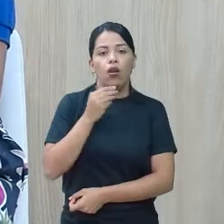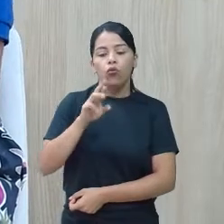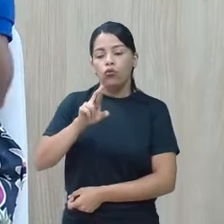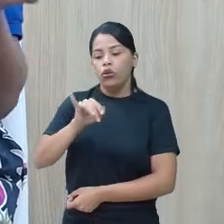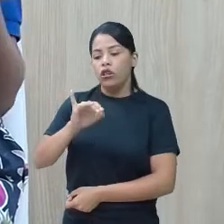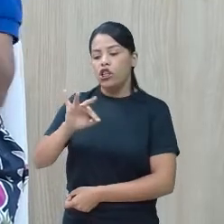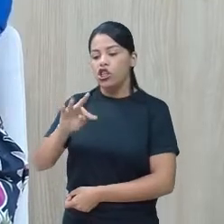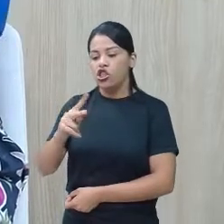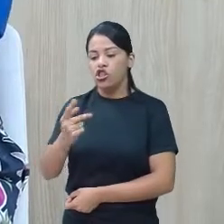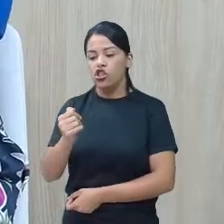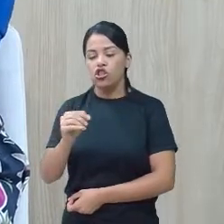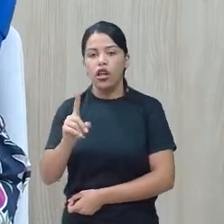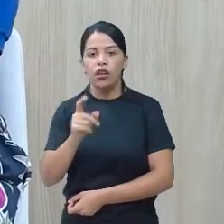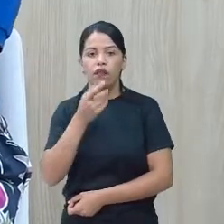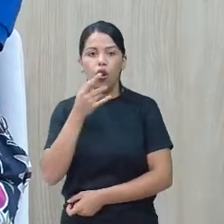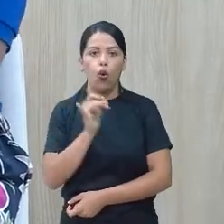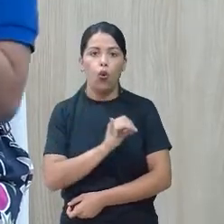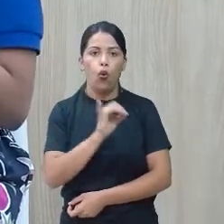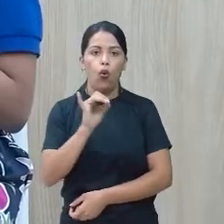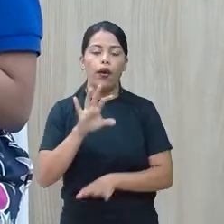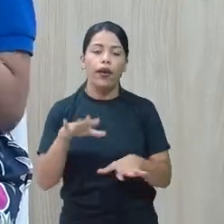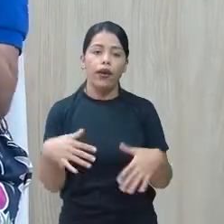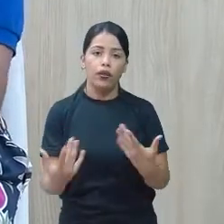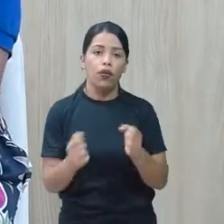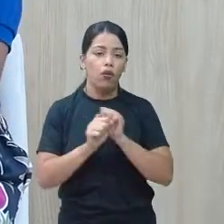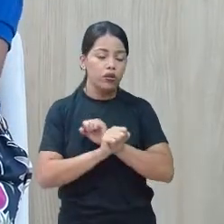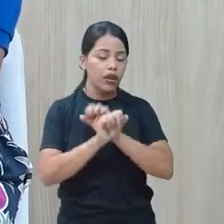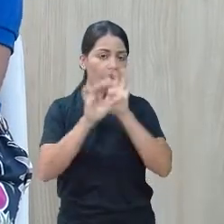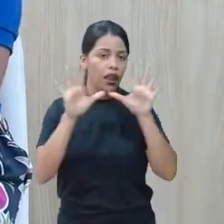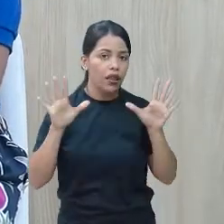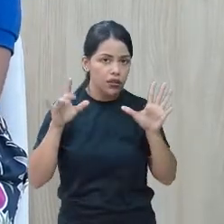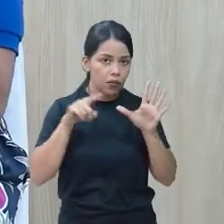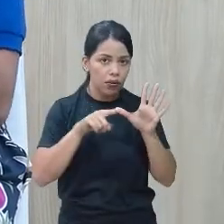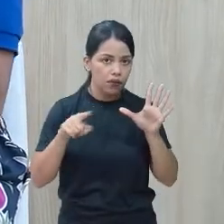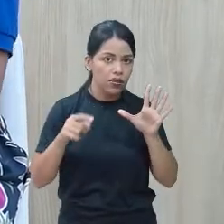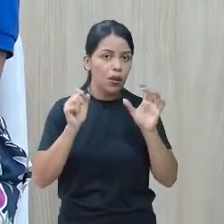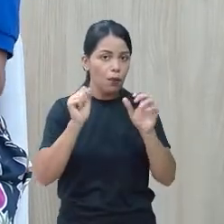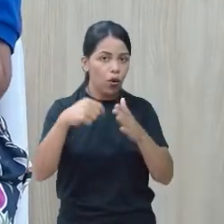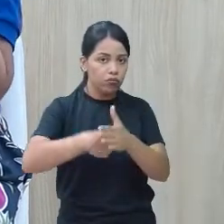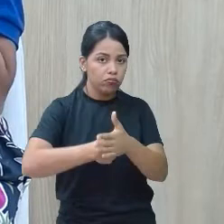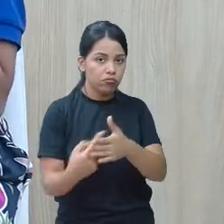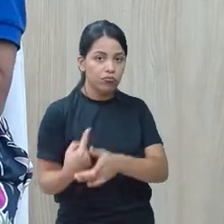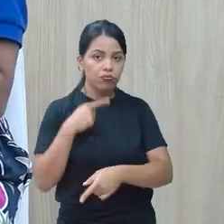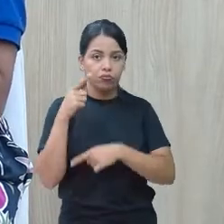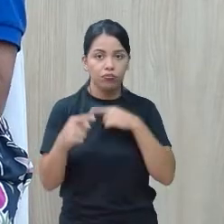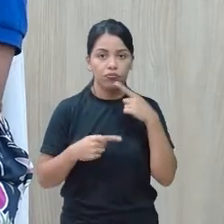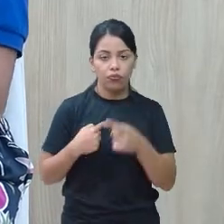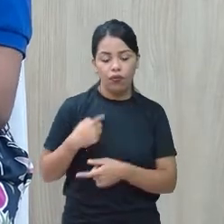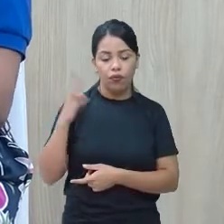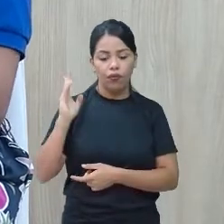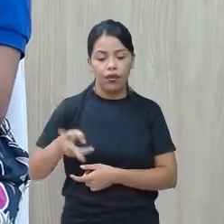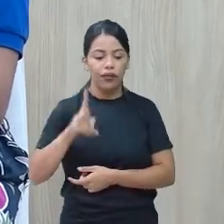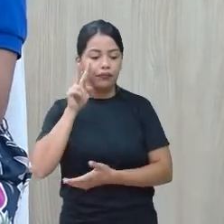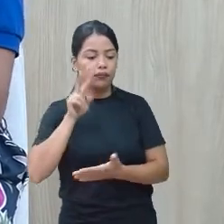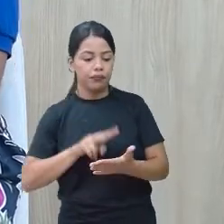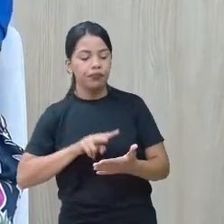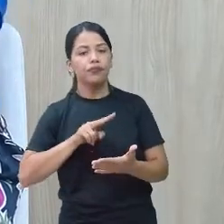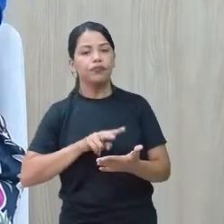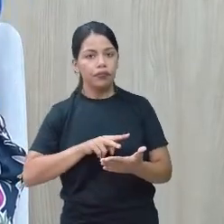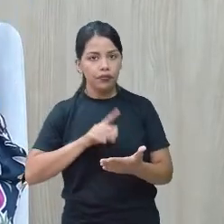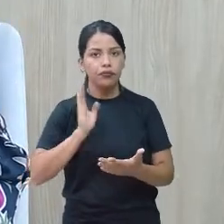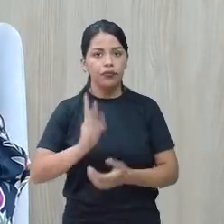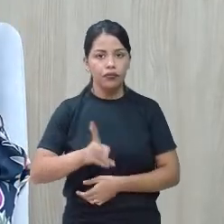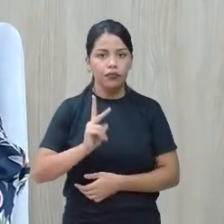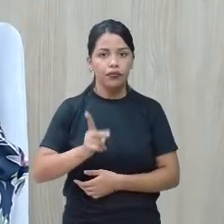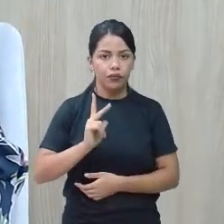Richard disse um oi. Então, gente, deixando claro aqui, tirem as suas dúvidas por aqui. Estou aqui, ó, de olho, atento, e